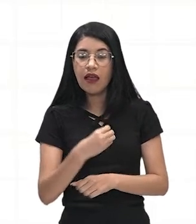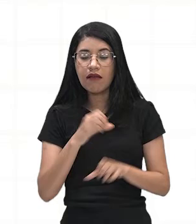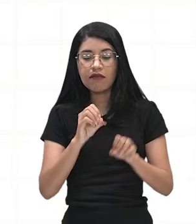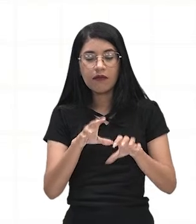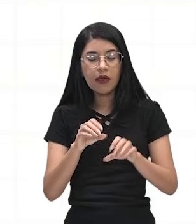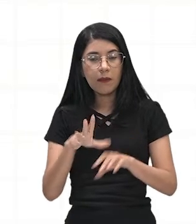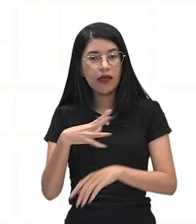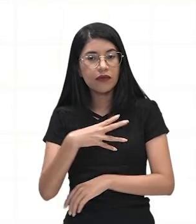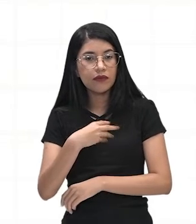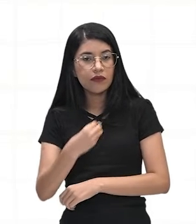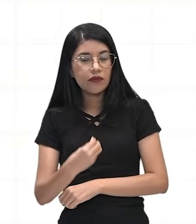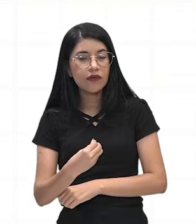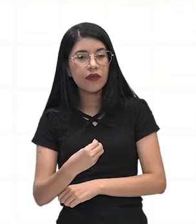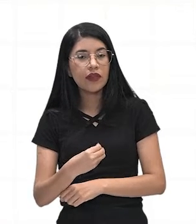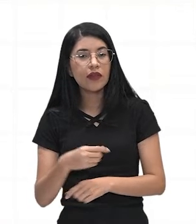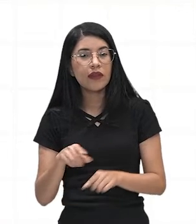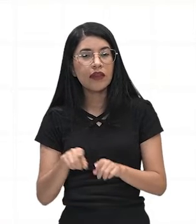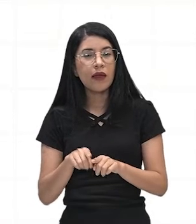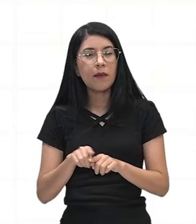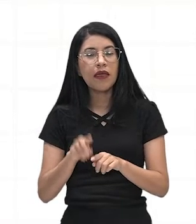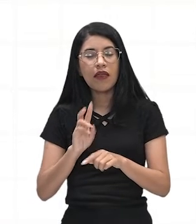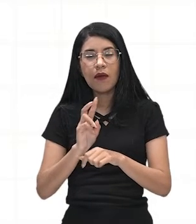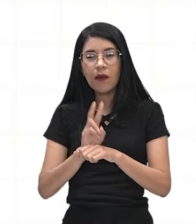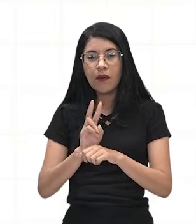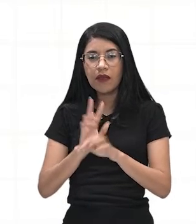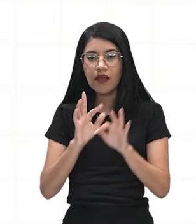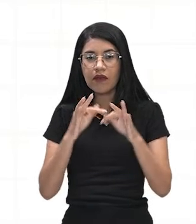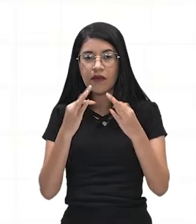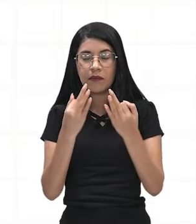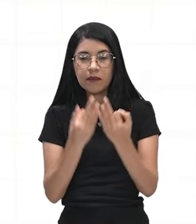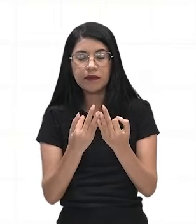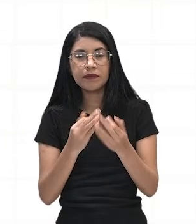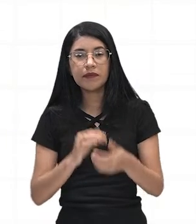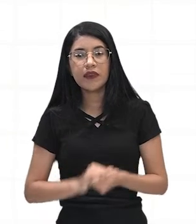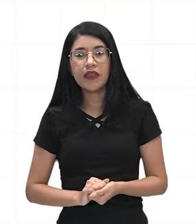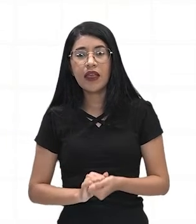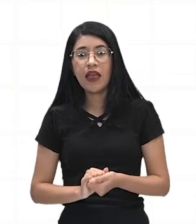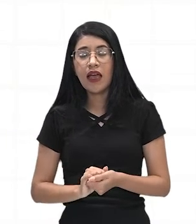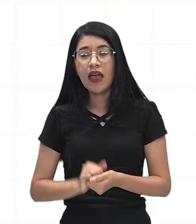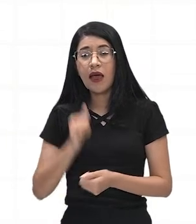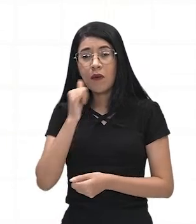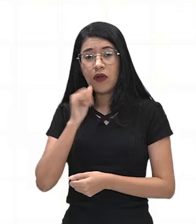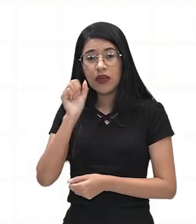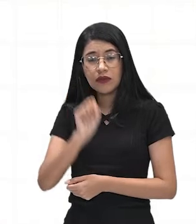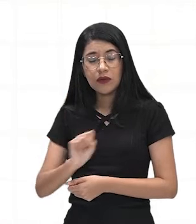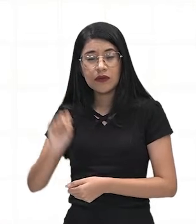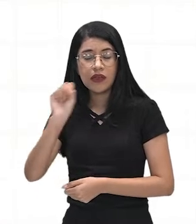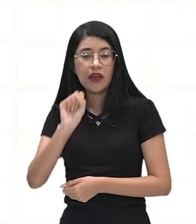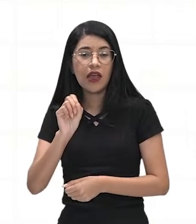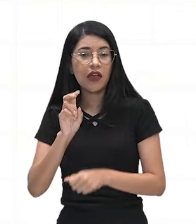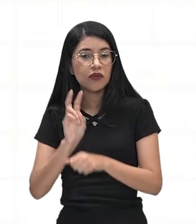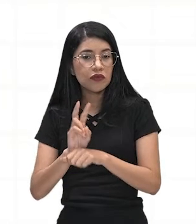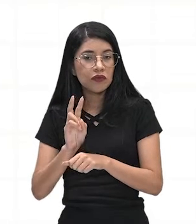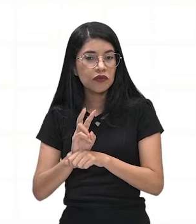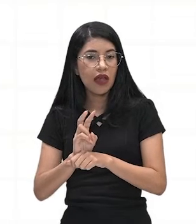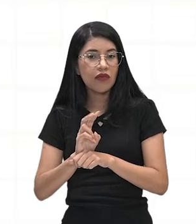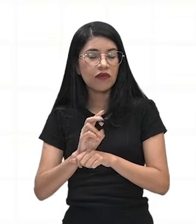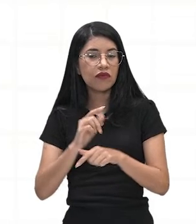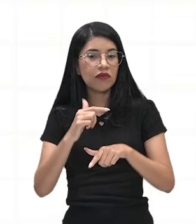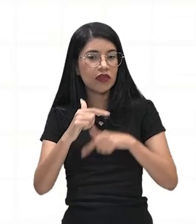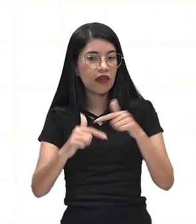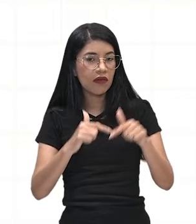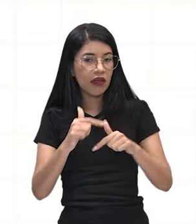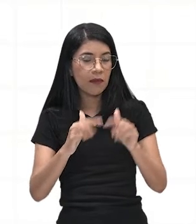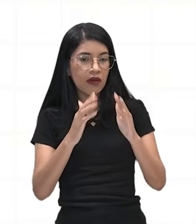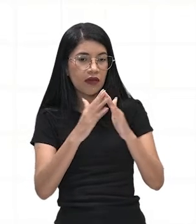dos filhos, pelo cuidado da família, enquanto as solteiras geralmente ajudavam nas tarefas domésticas e cuidavam dos membros